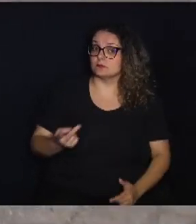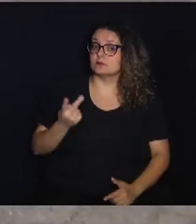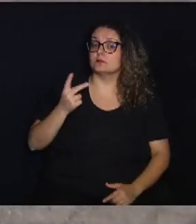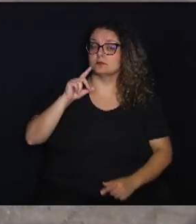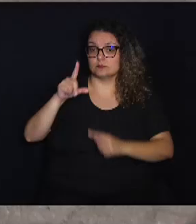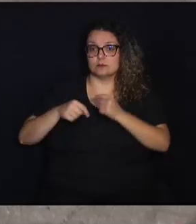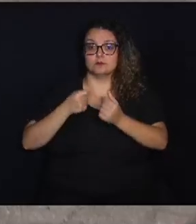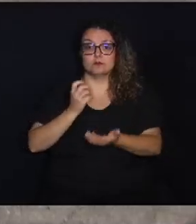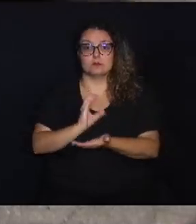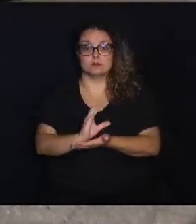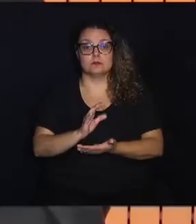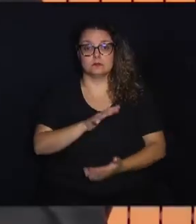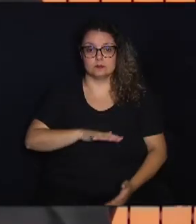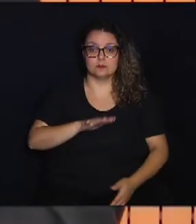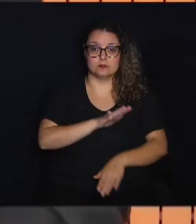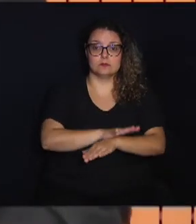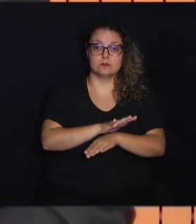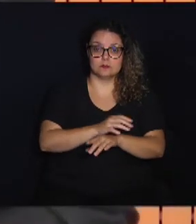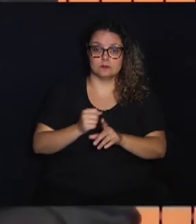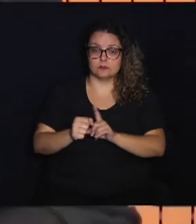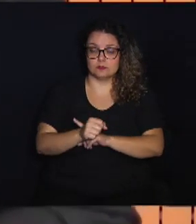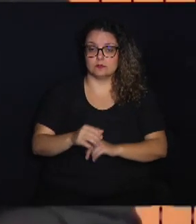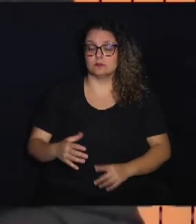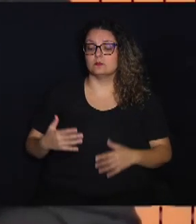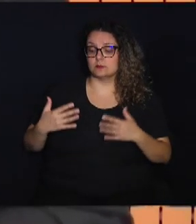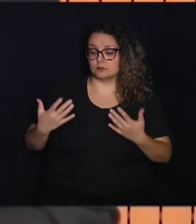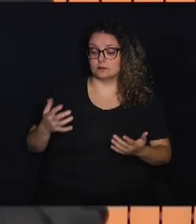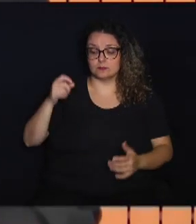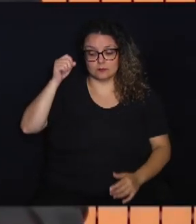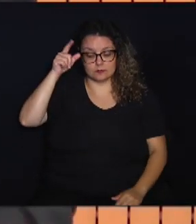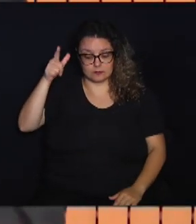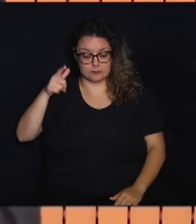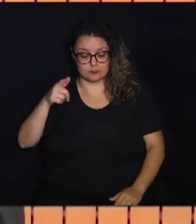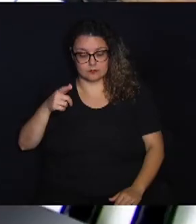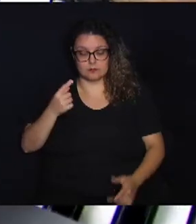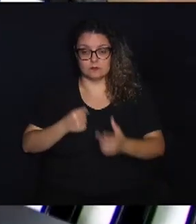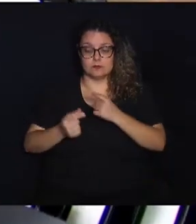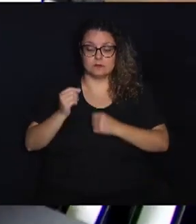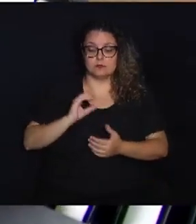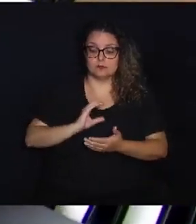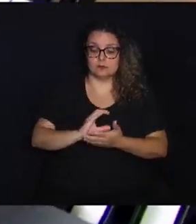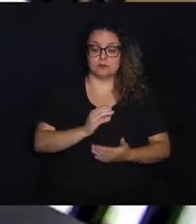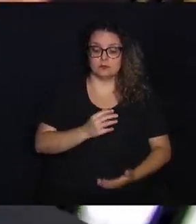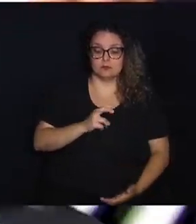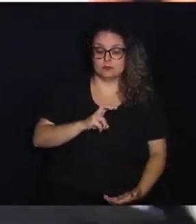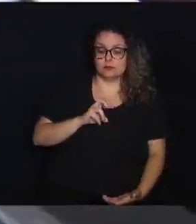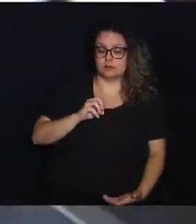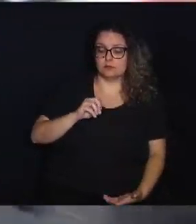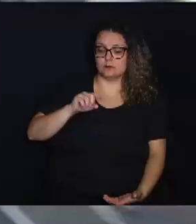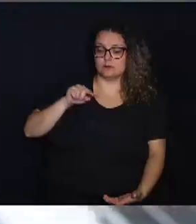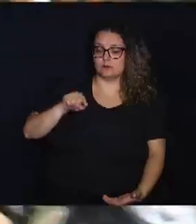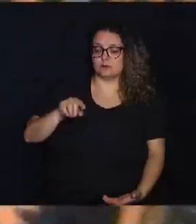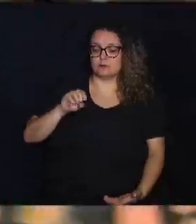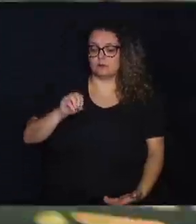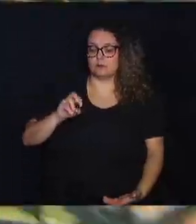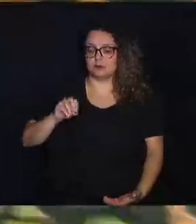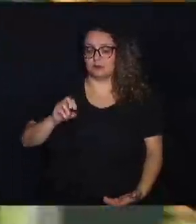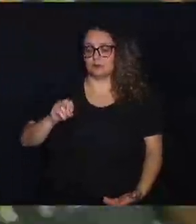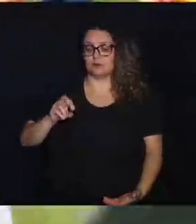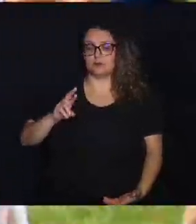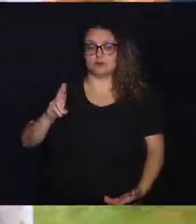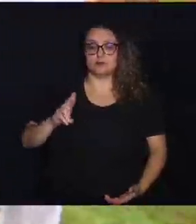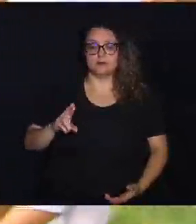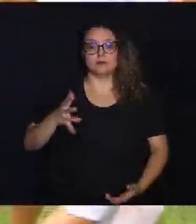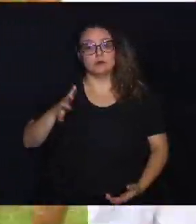para a área da assistência. Já para a cultura, o parlamentar designou quase R$500 mil para várias